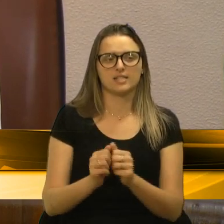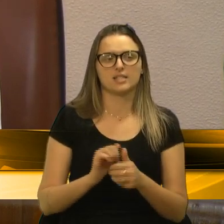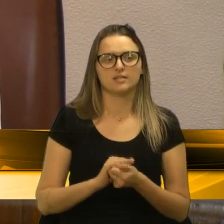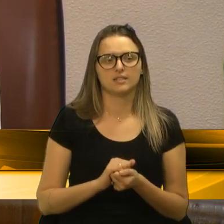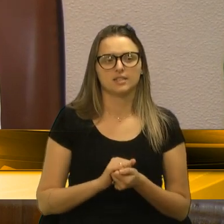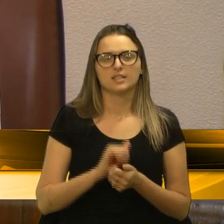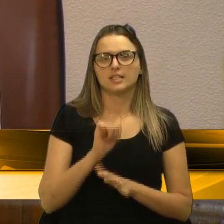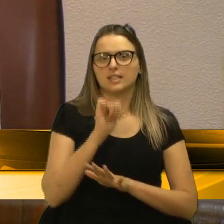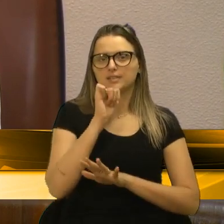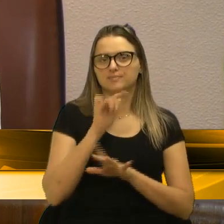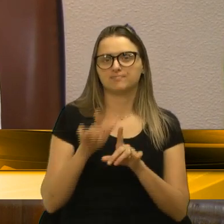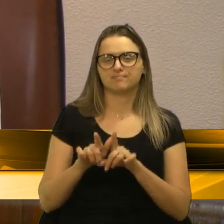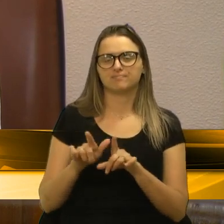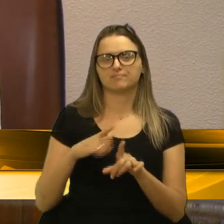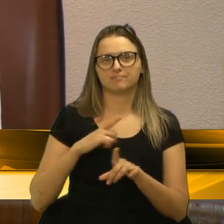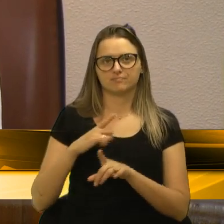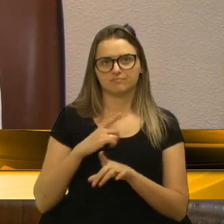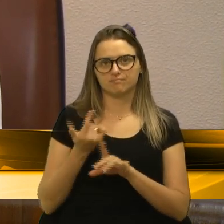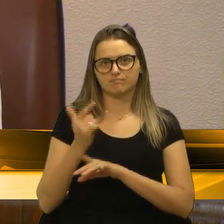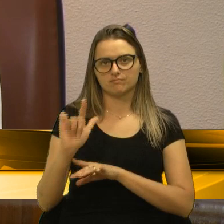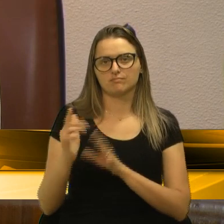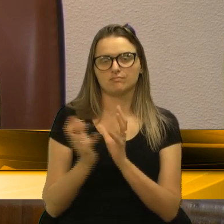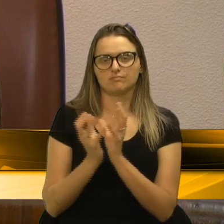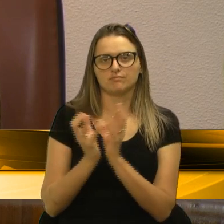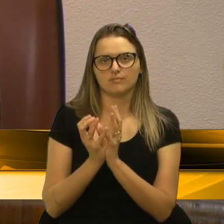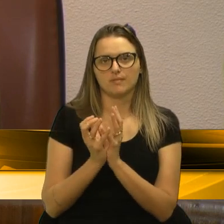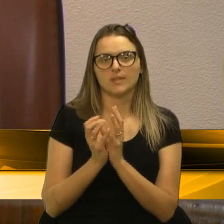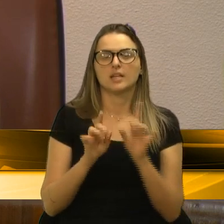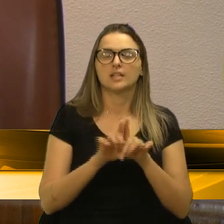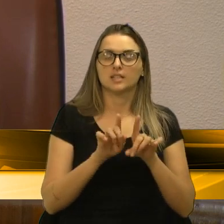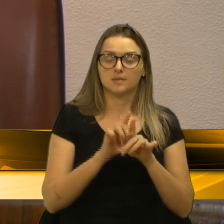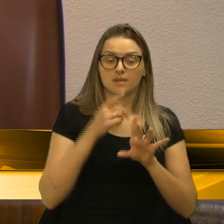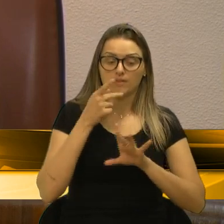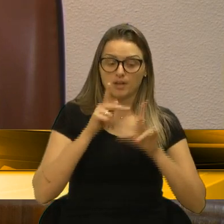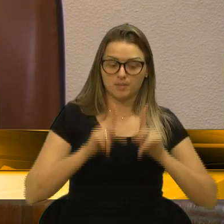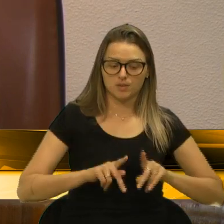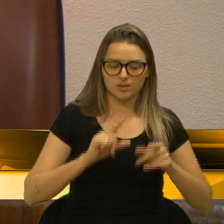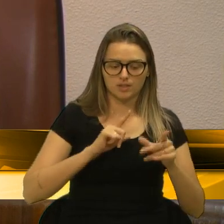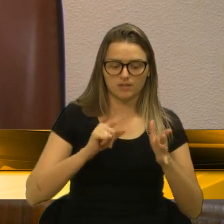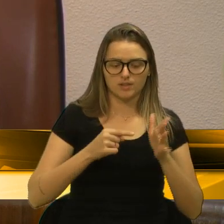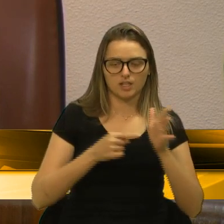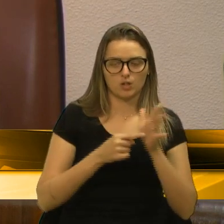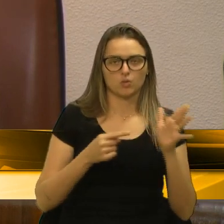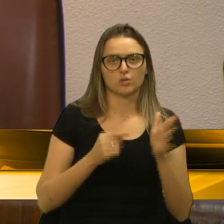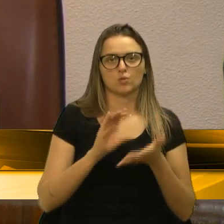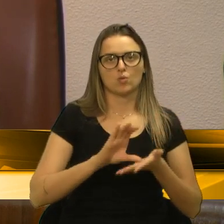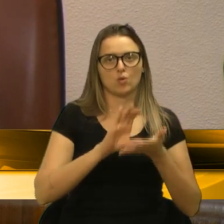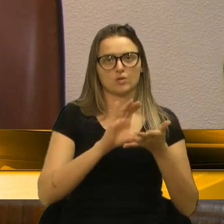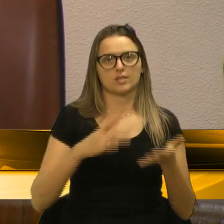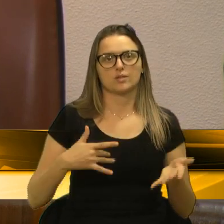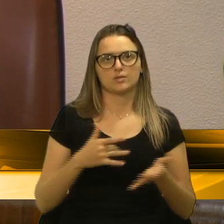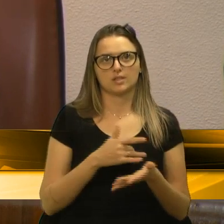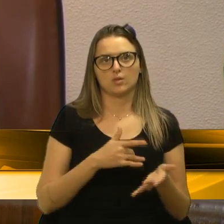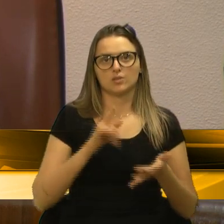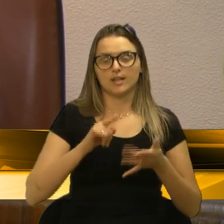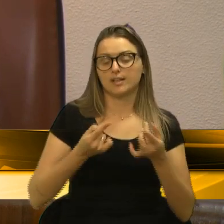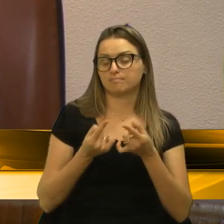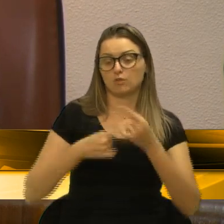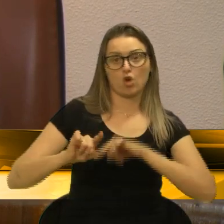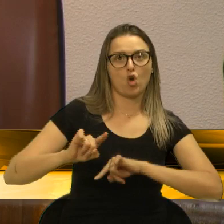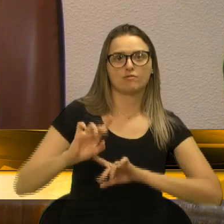com outra equipe. Frisa o denunciante que o Conselho Municipal da Saúde era contrário à